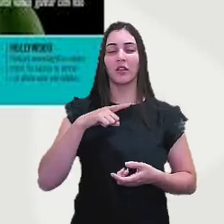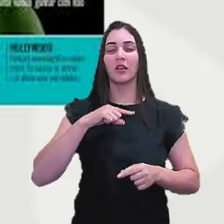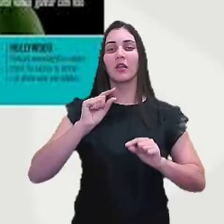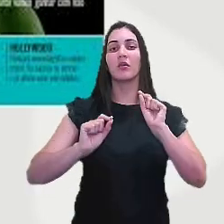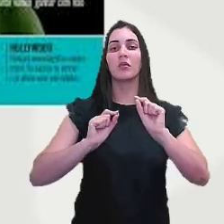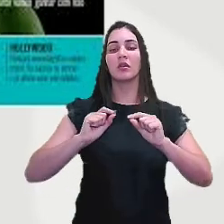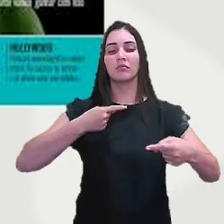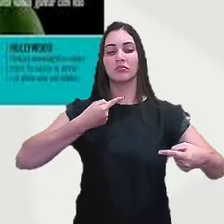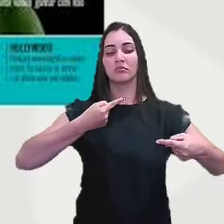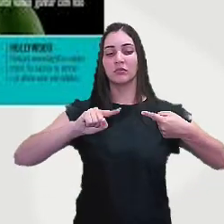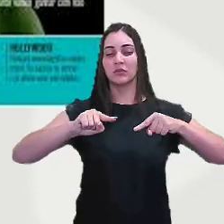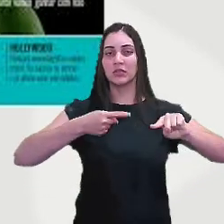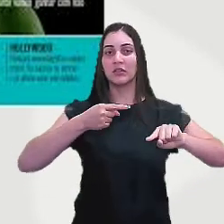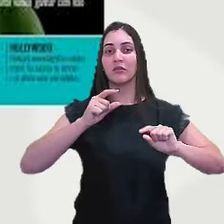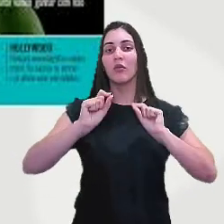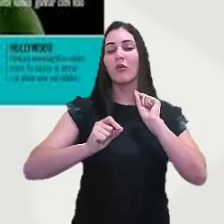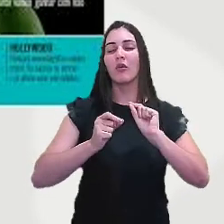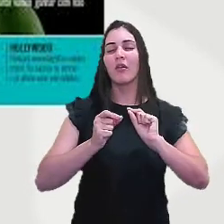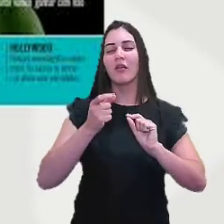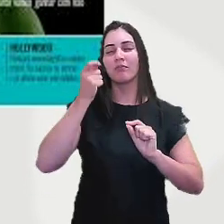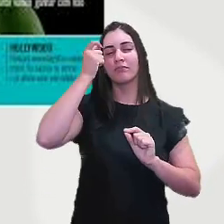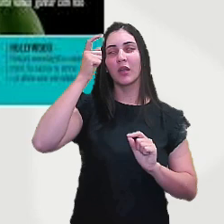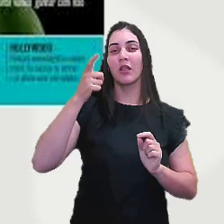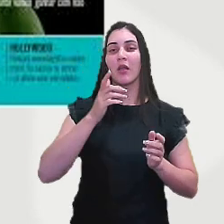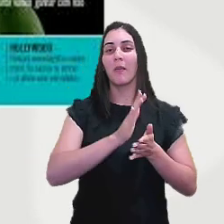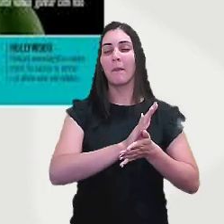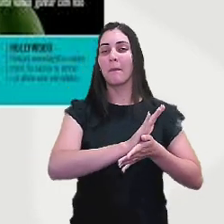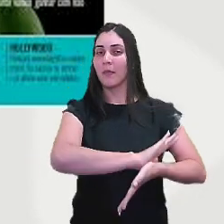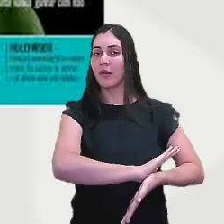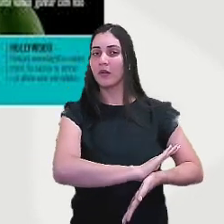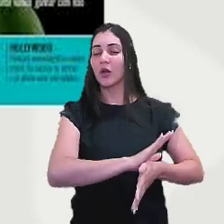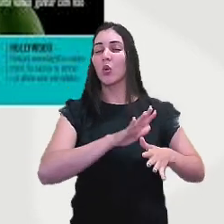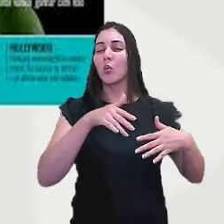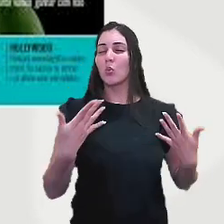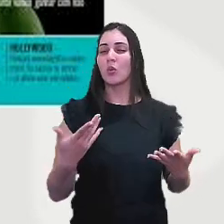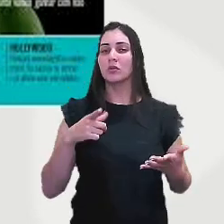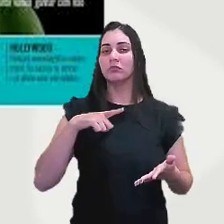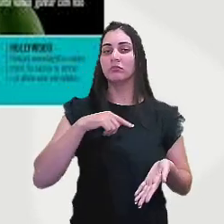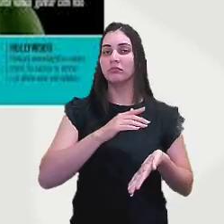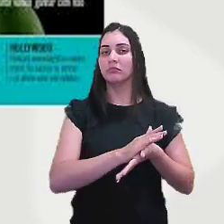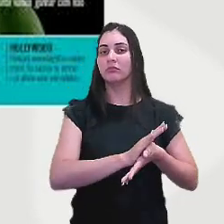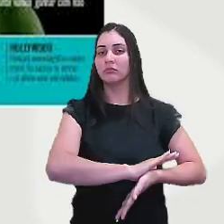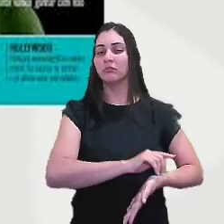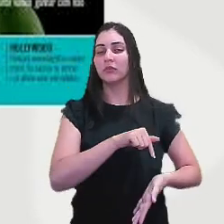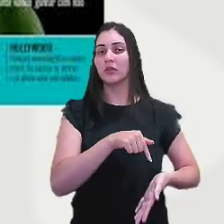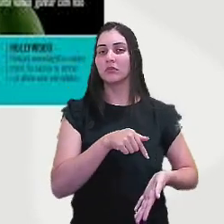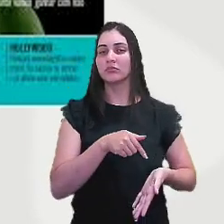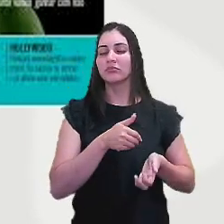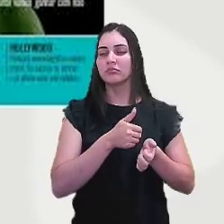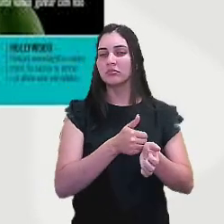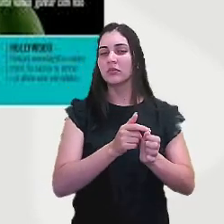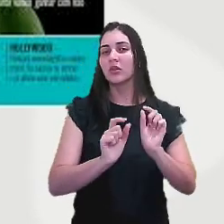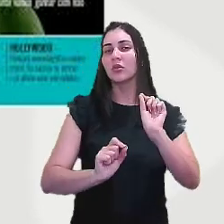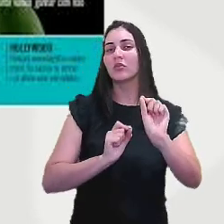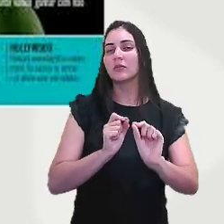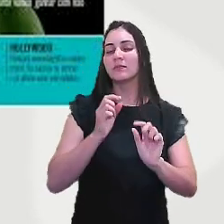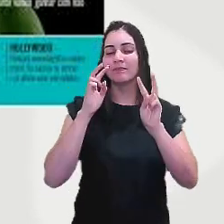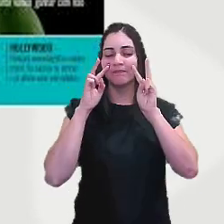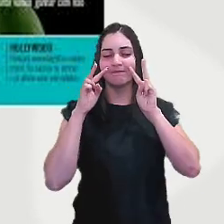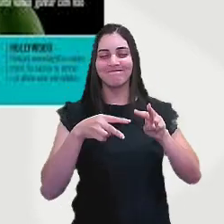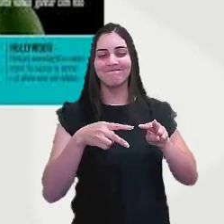está muito atrelado à ideia do preconceito. E quando há o preconceito, caminha para você ter uma olhada